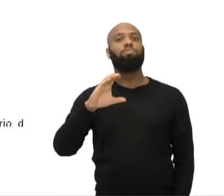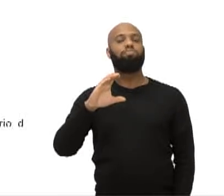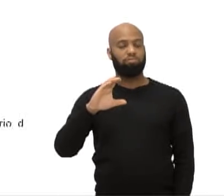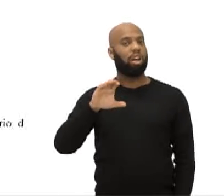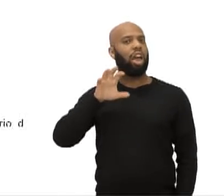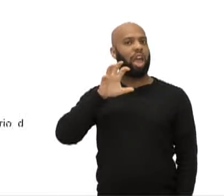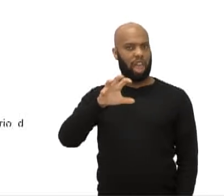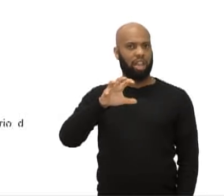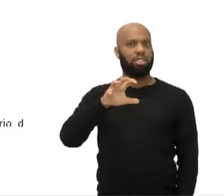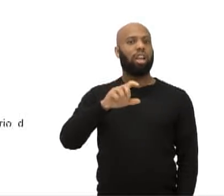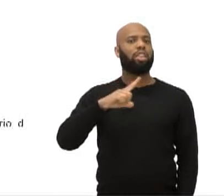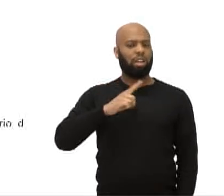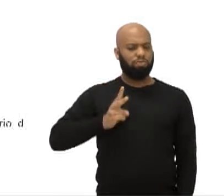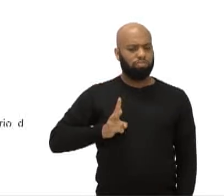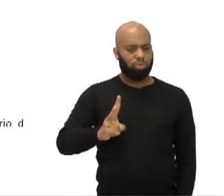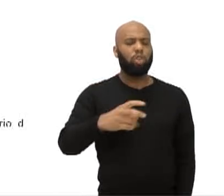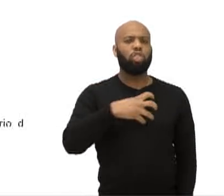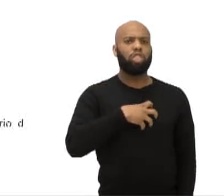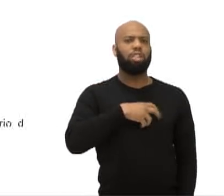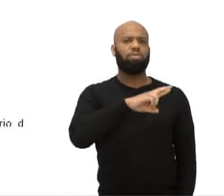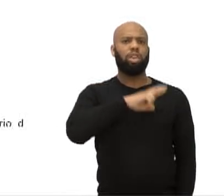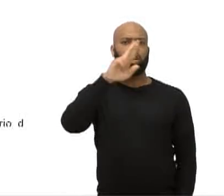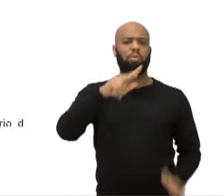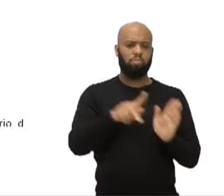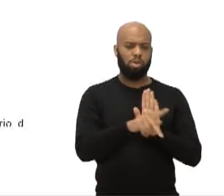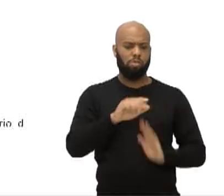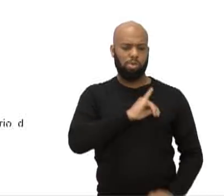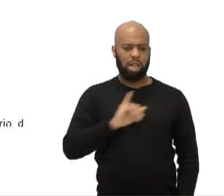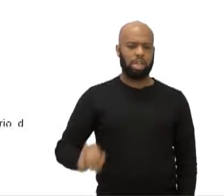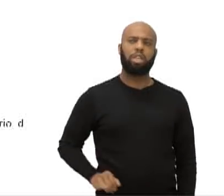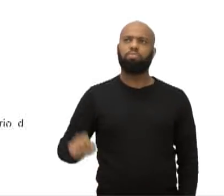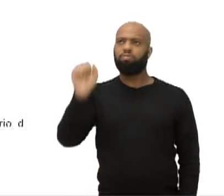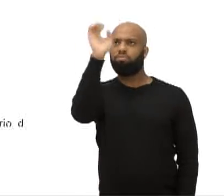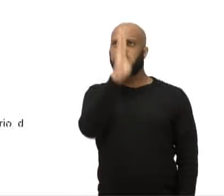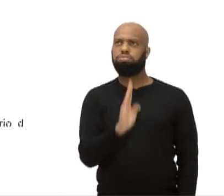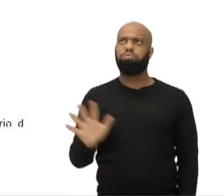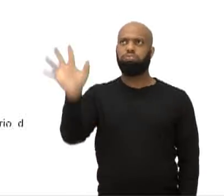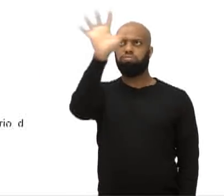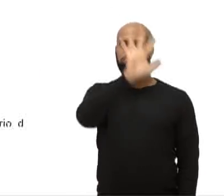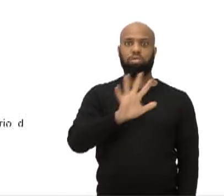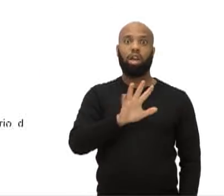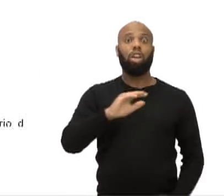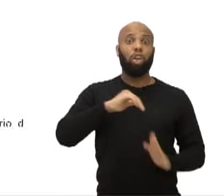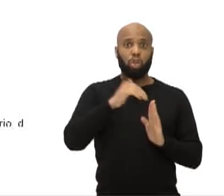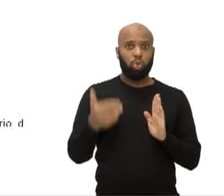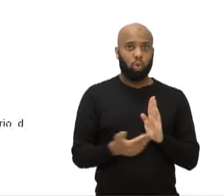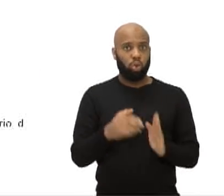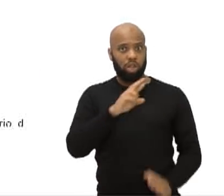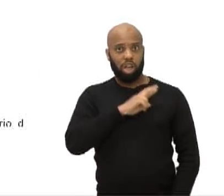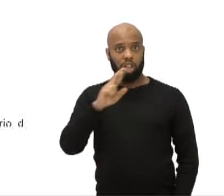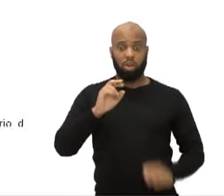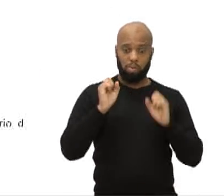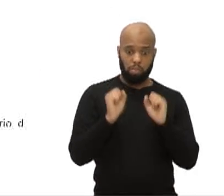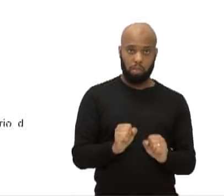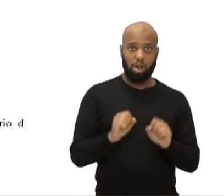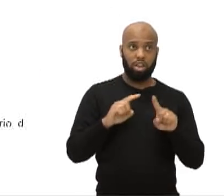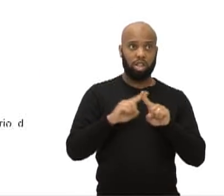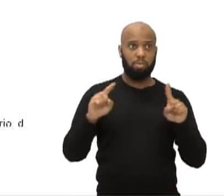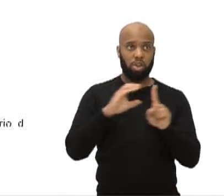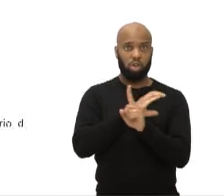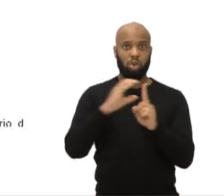apostólica romana continuará a ser a religião do império. Todas as outras religiões serão permitidas com seu